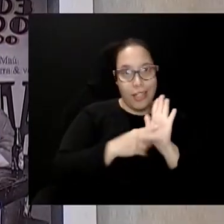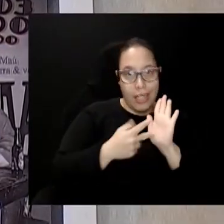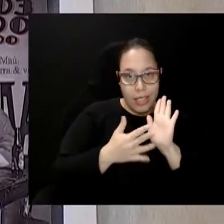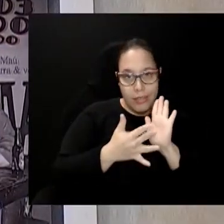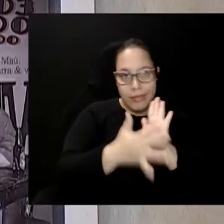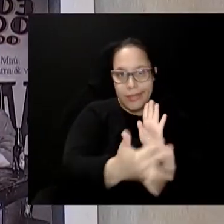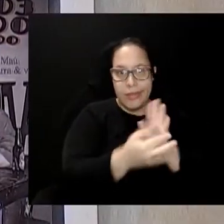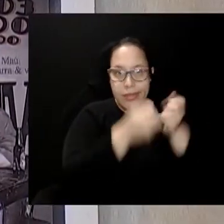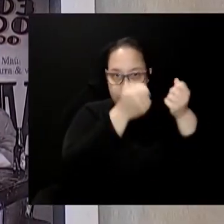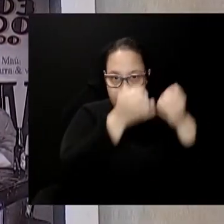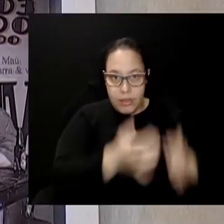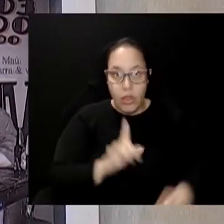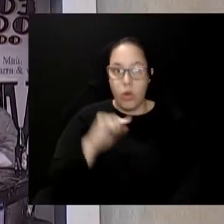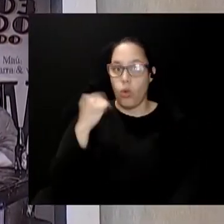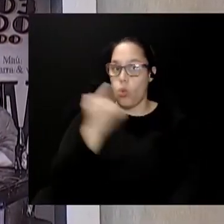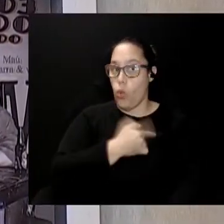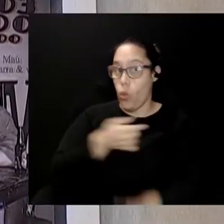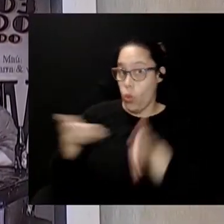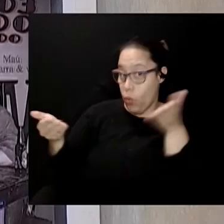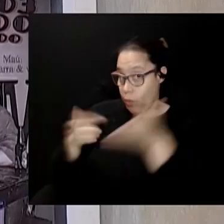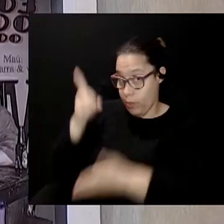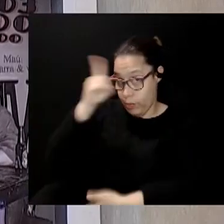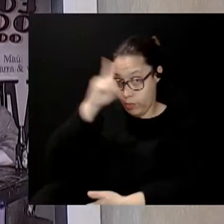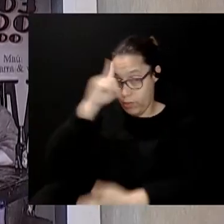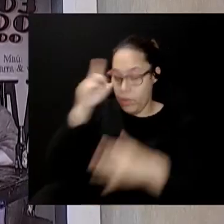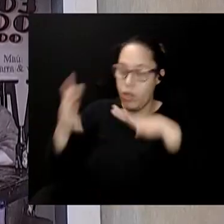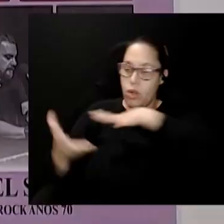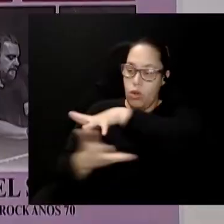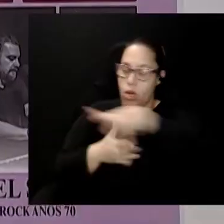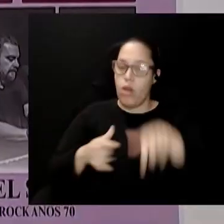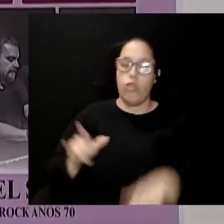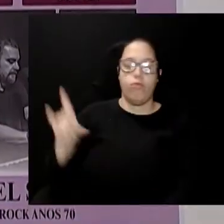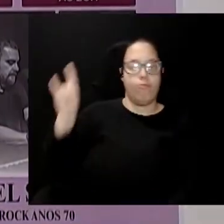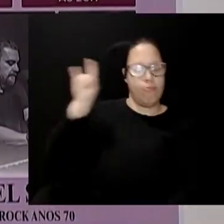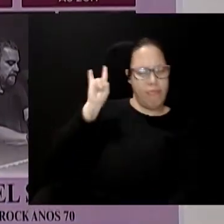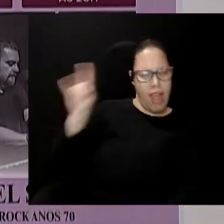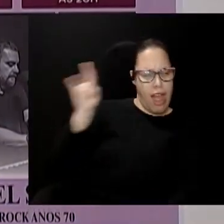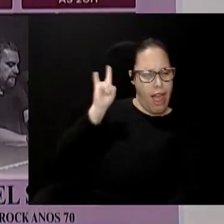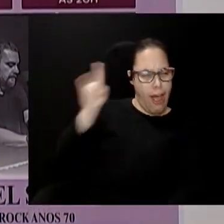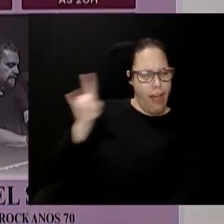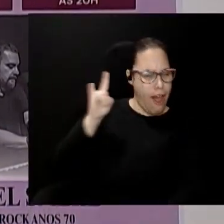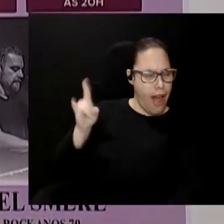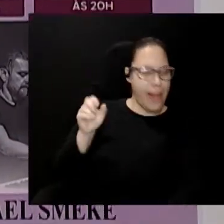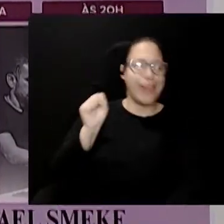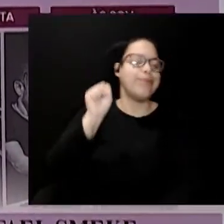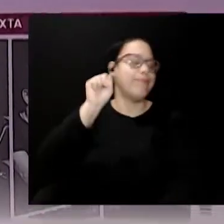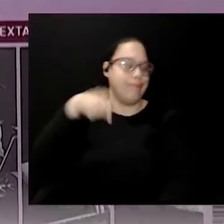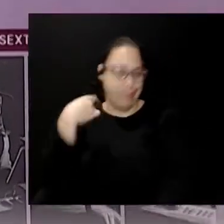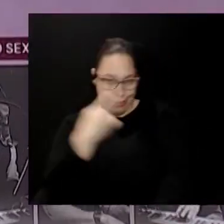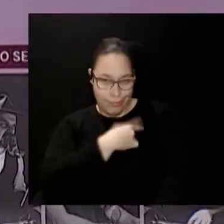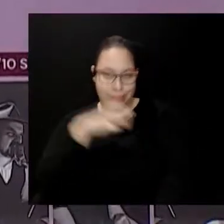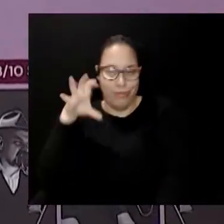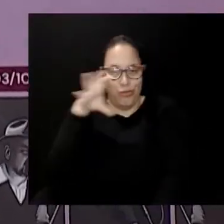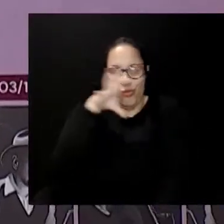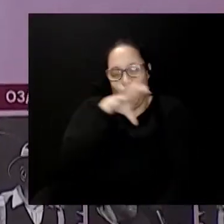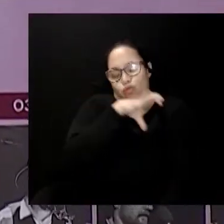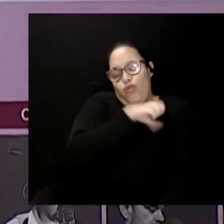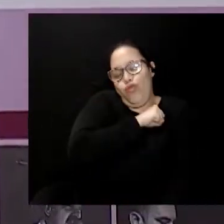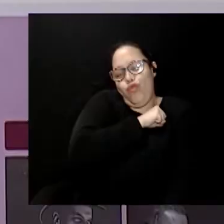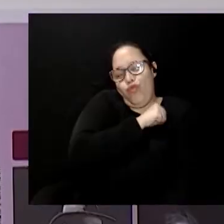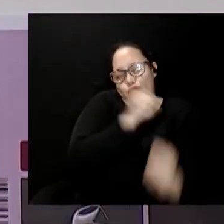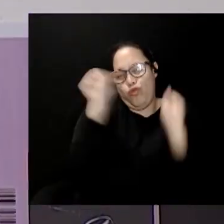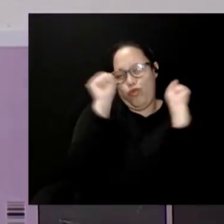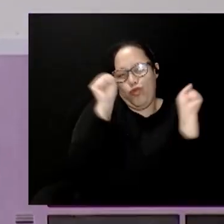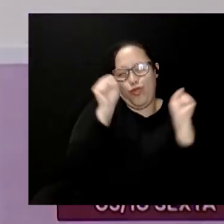Gente, hoje é o Dia Internacional do Rock e nós, amantes de rock, resolvemos fazer